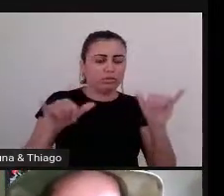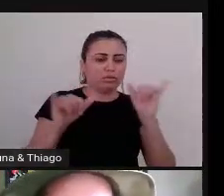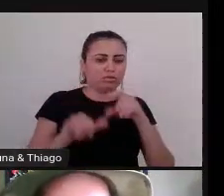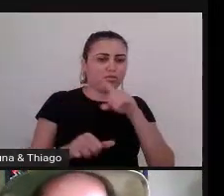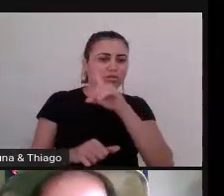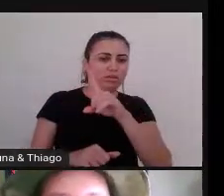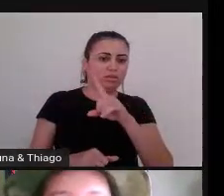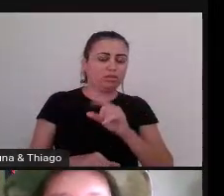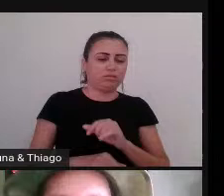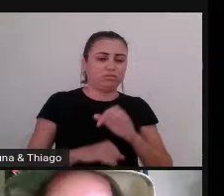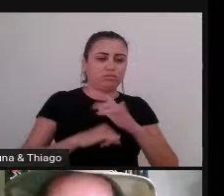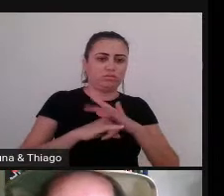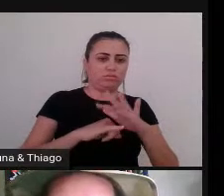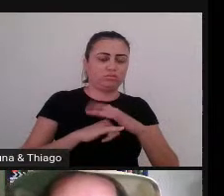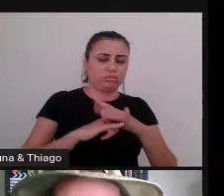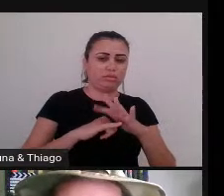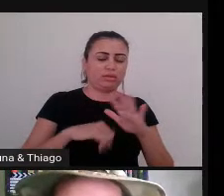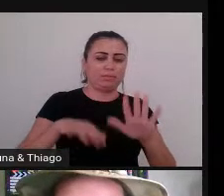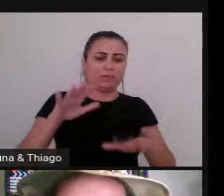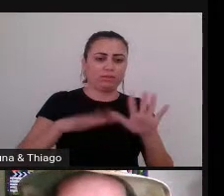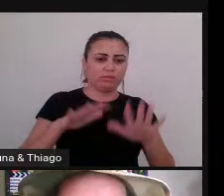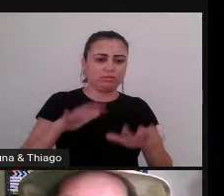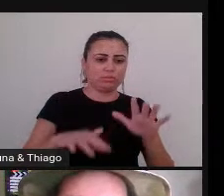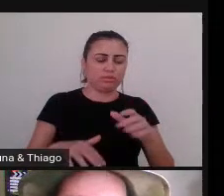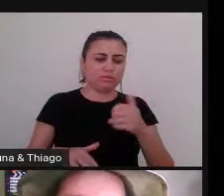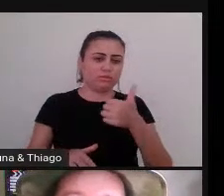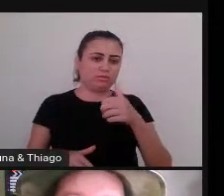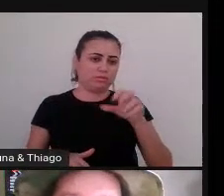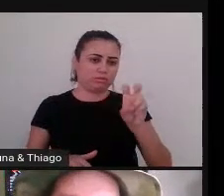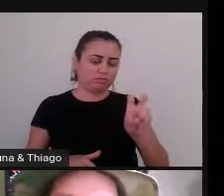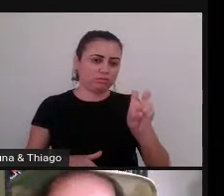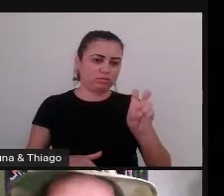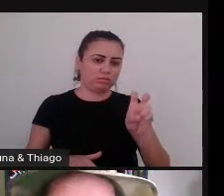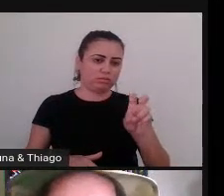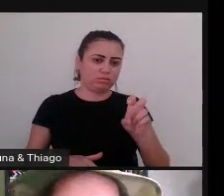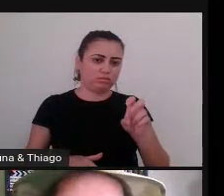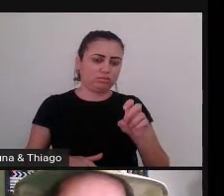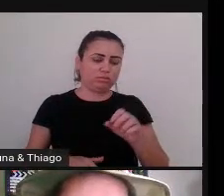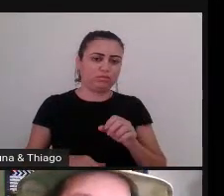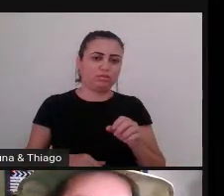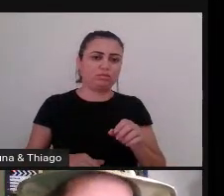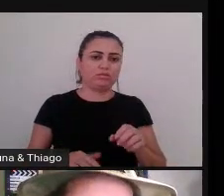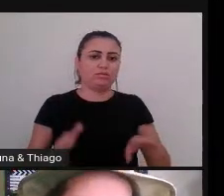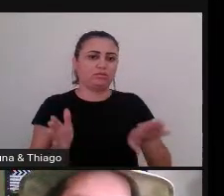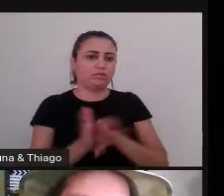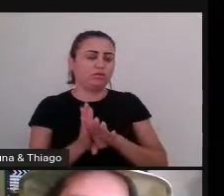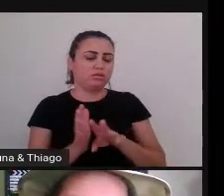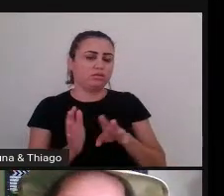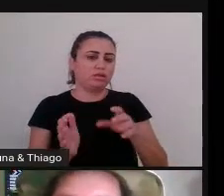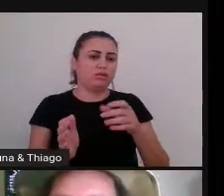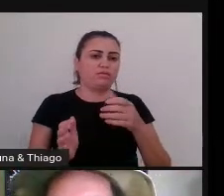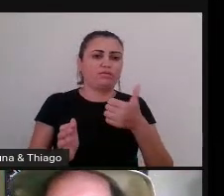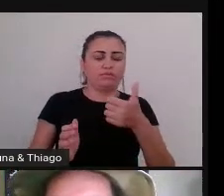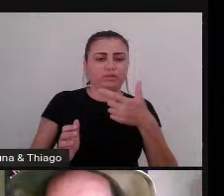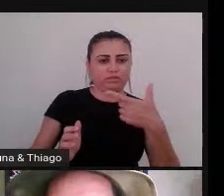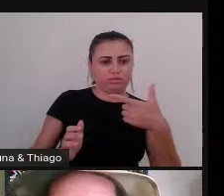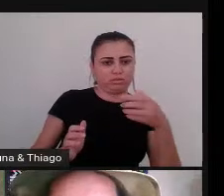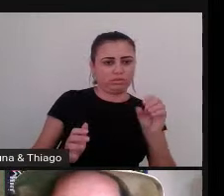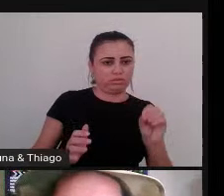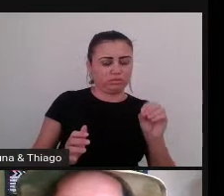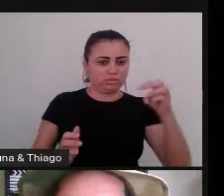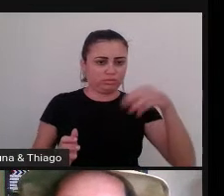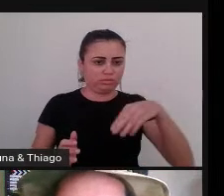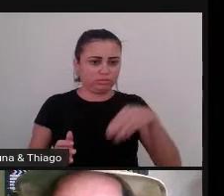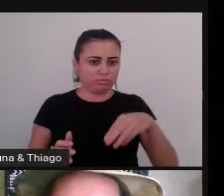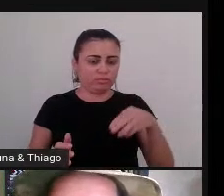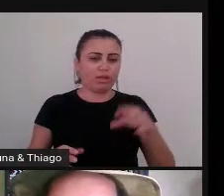desse aí tem em média 15 a 20 minutos. Tá? Então são mais de 10 horas de vídeos, aprendendo, é claro, a coletar, identificar o que é